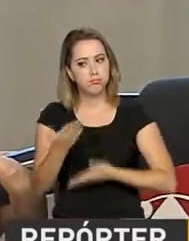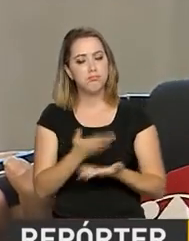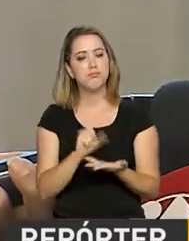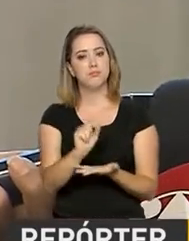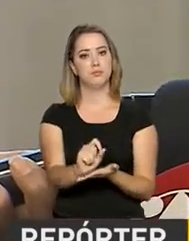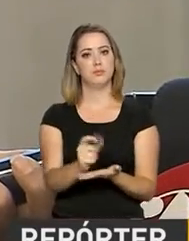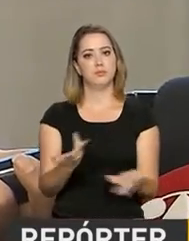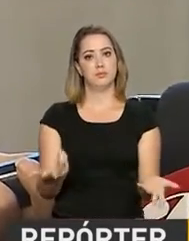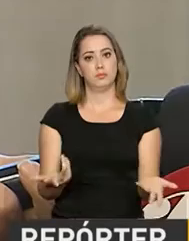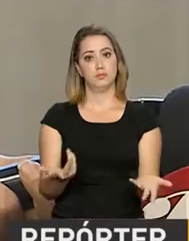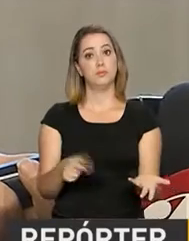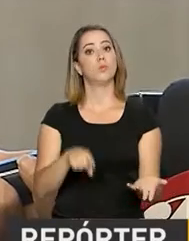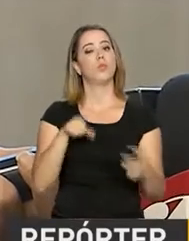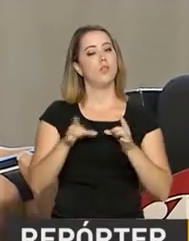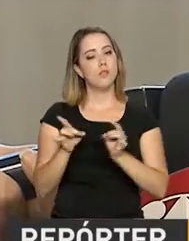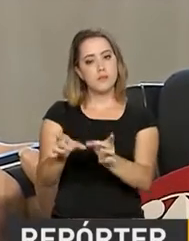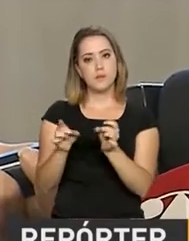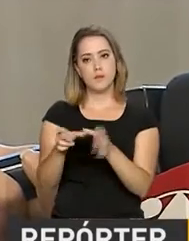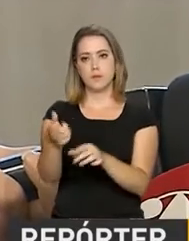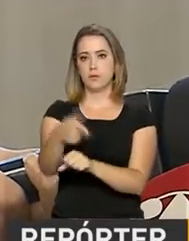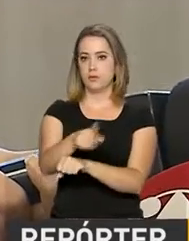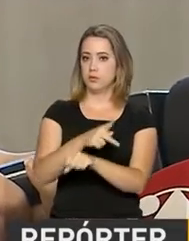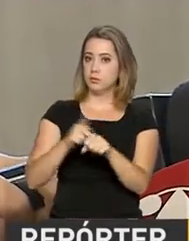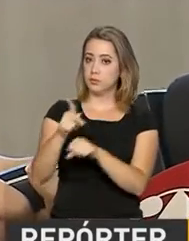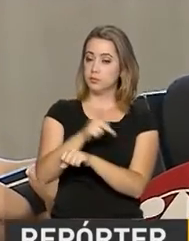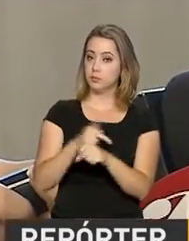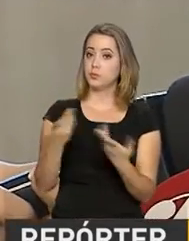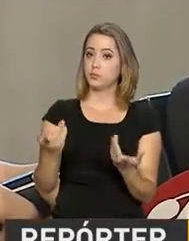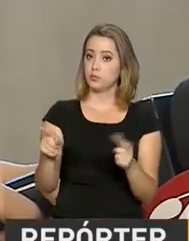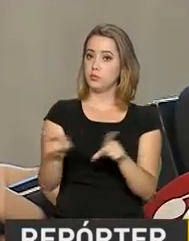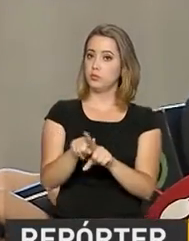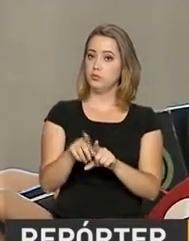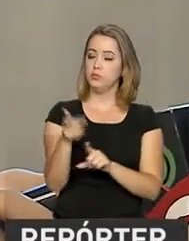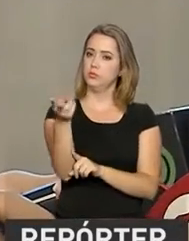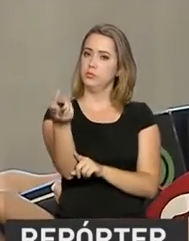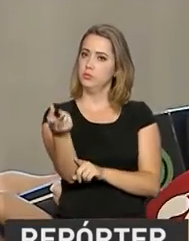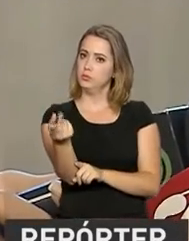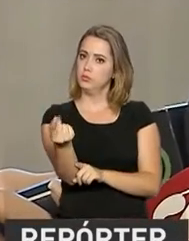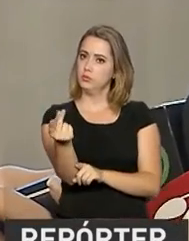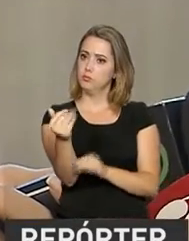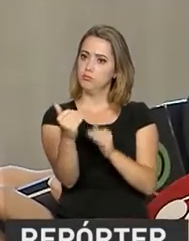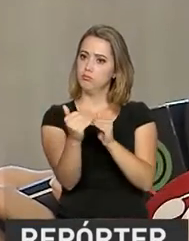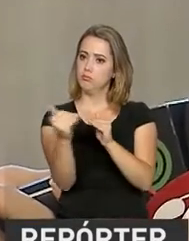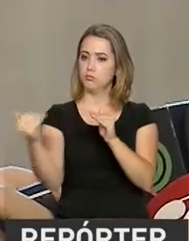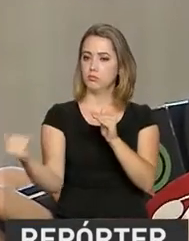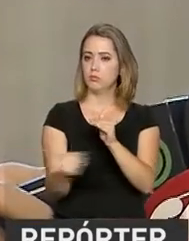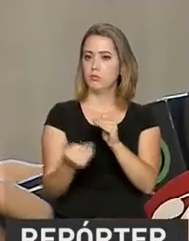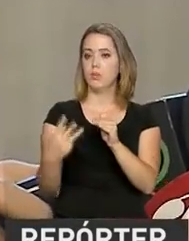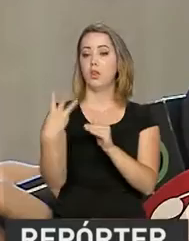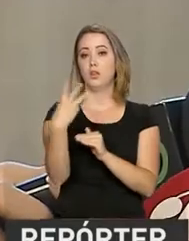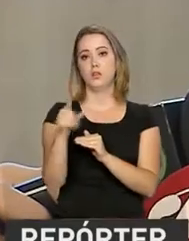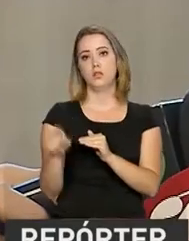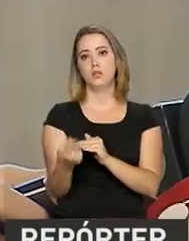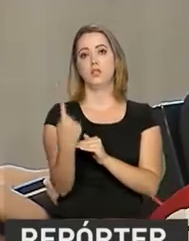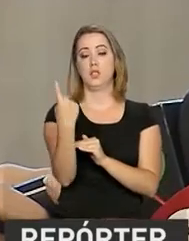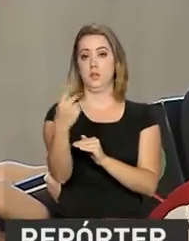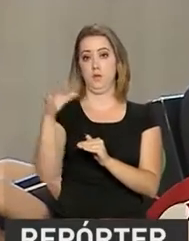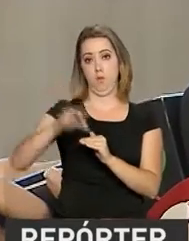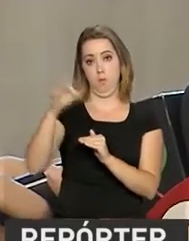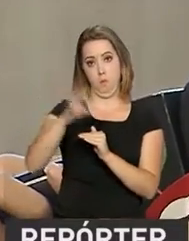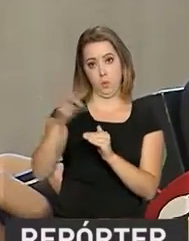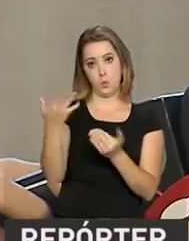é das exportações que em valor tiveram queda de 3 6 por cento mais tiveram